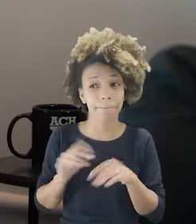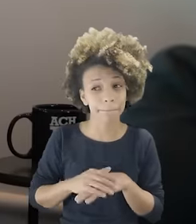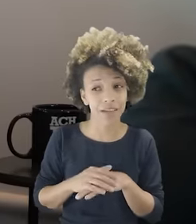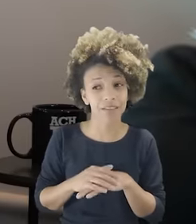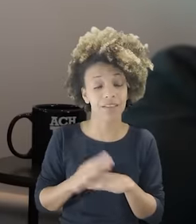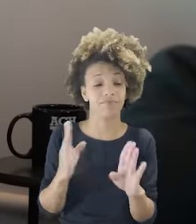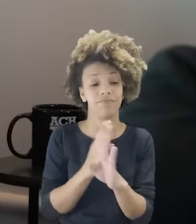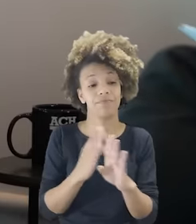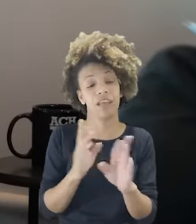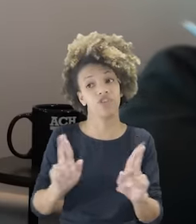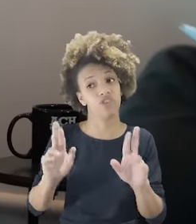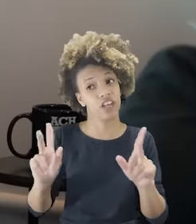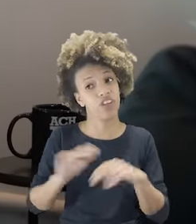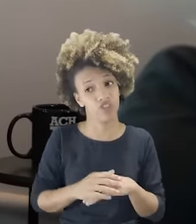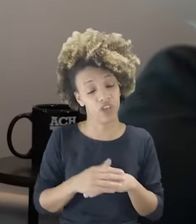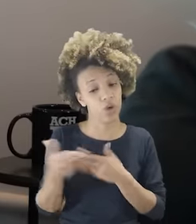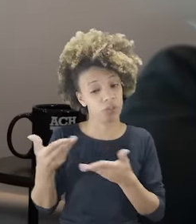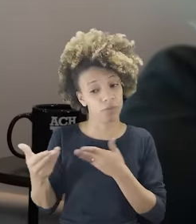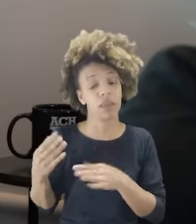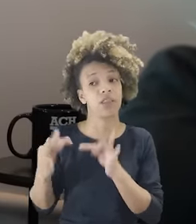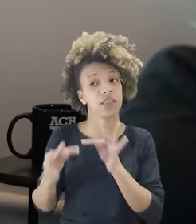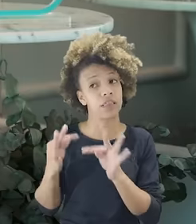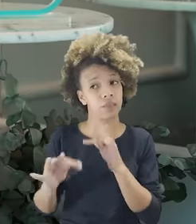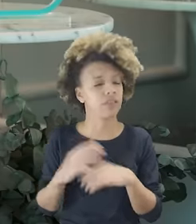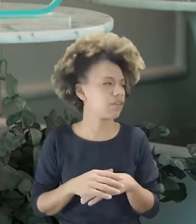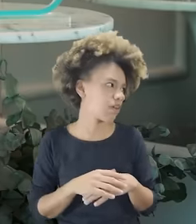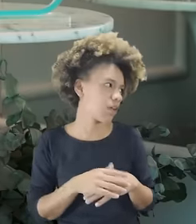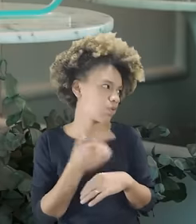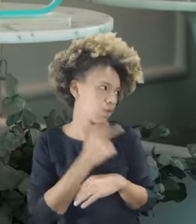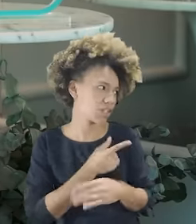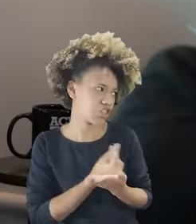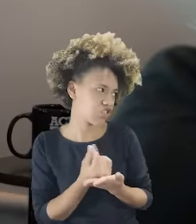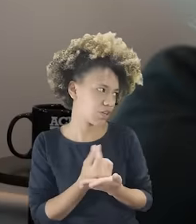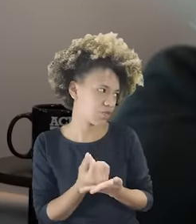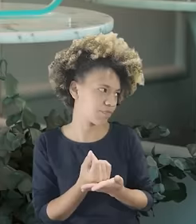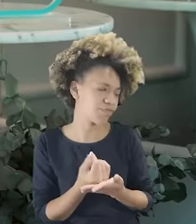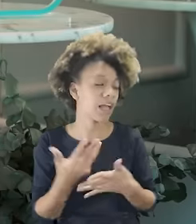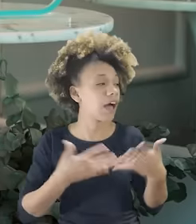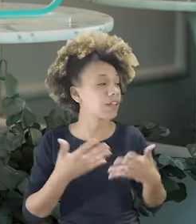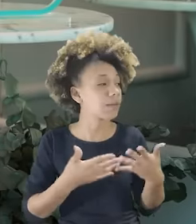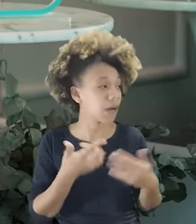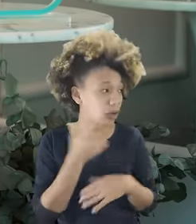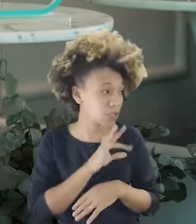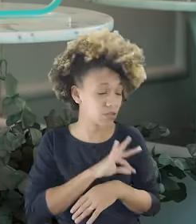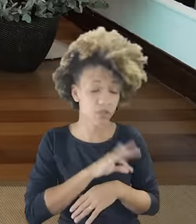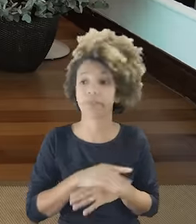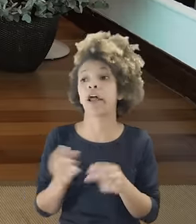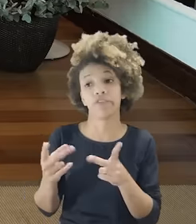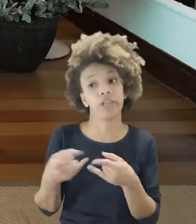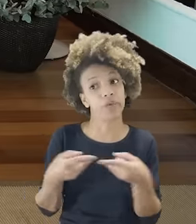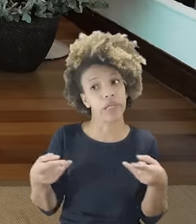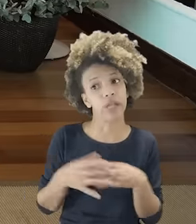tá falando de tráfego pago é diferente é uma coisa tacho é na prática entendeu é mais fraca não conseguiu o dinheiro exatamente a tua palha Você conseguiu o seu dinheiro